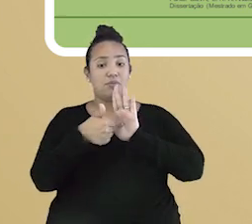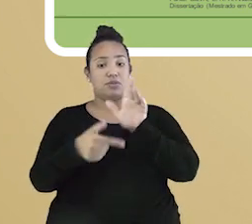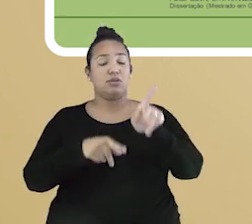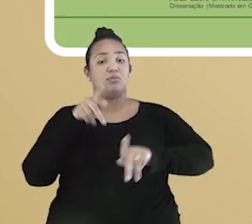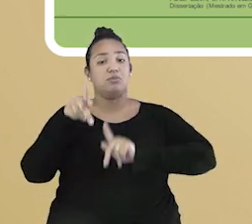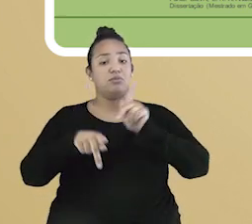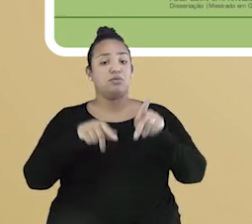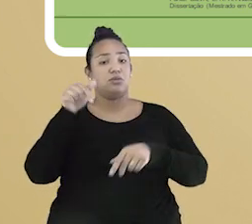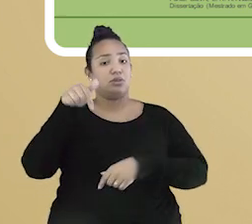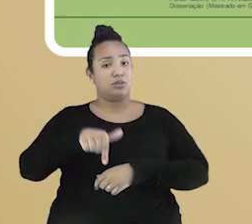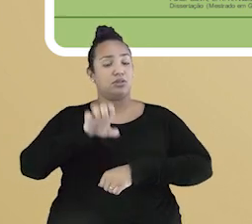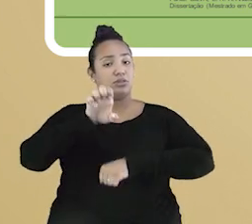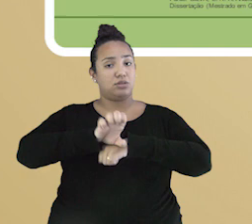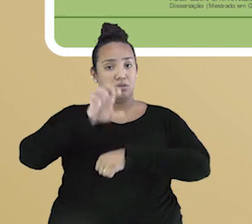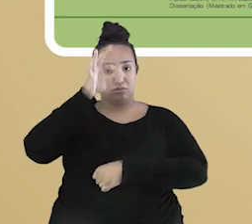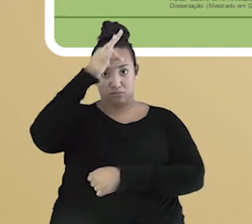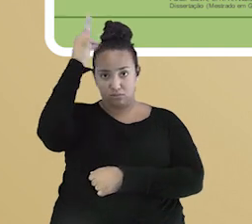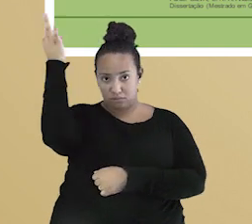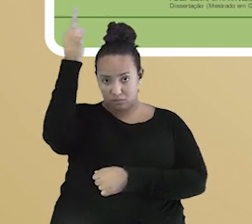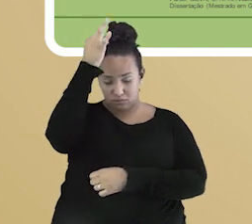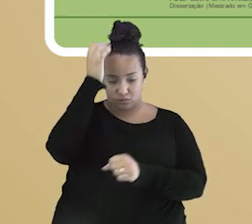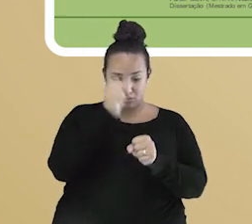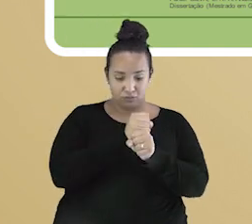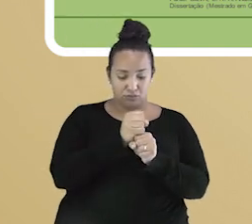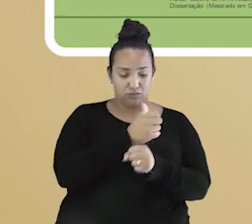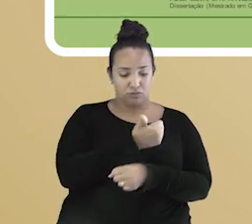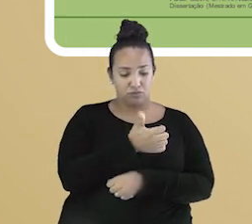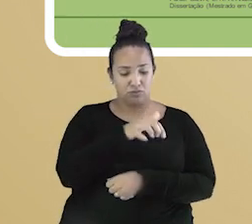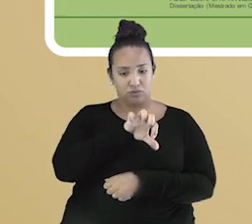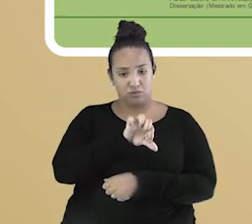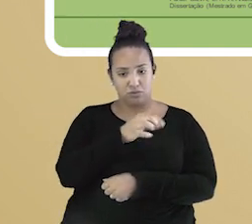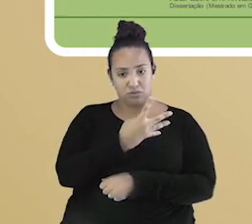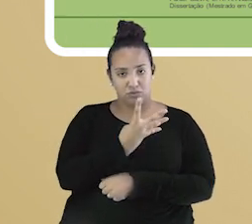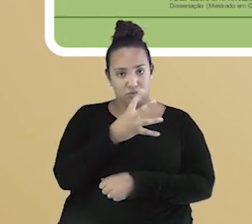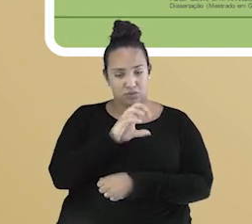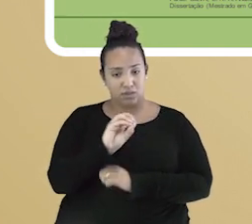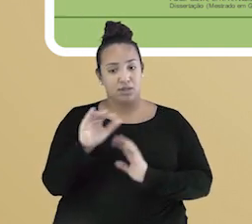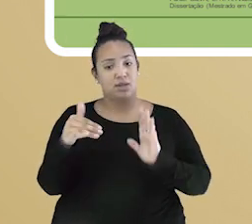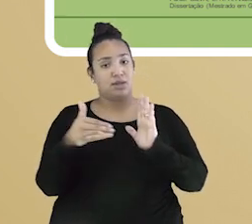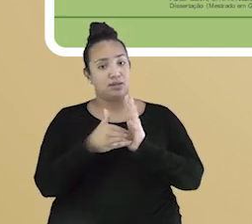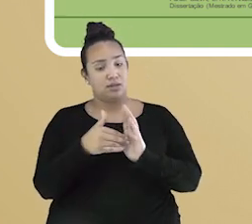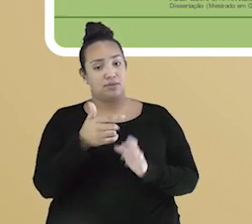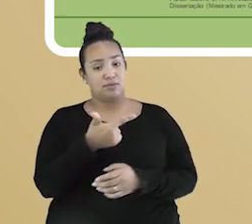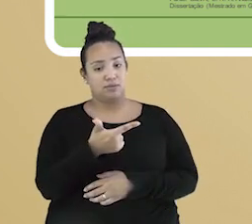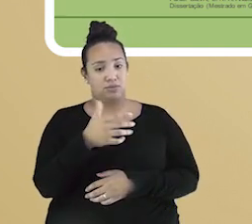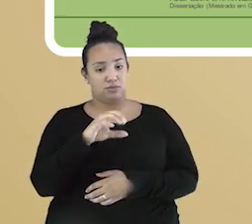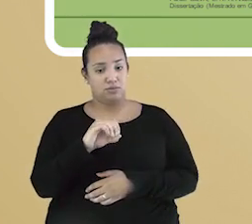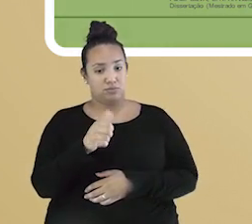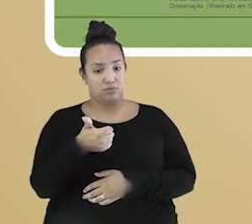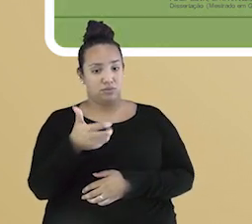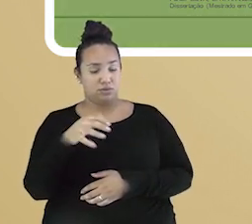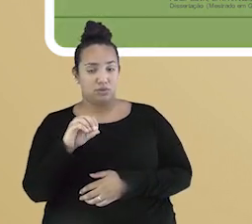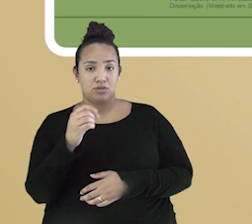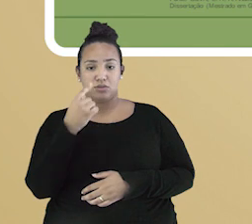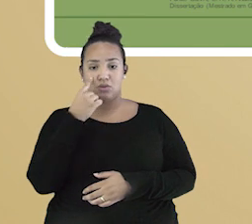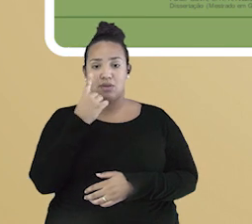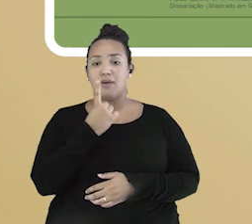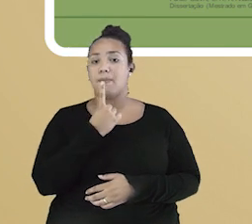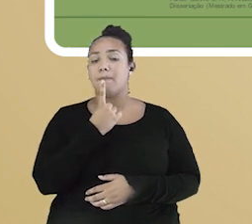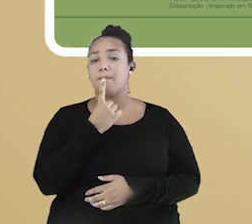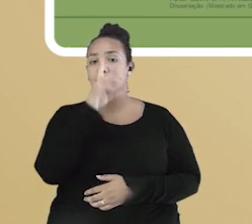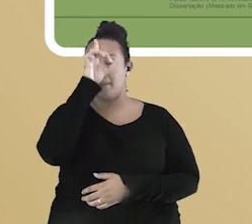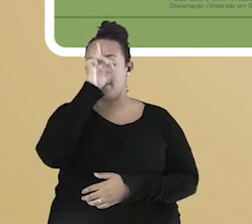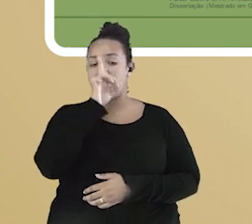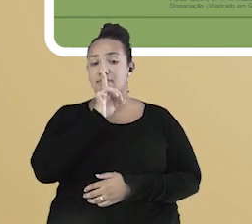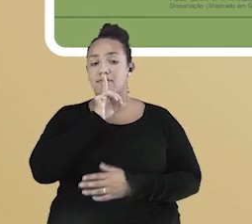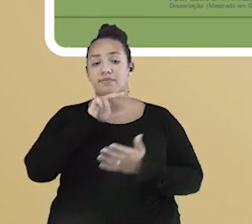do Espírito Santo entre os anos de 1940 a 2010. A linha amarela indica a quantidade